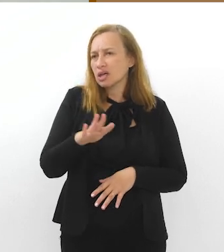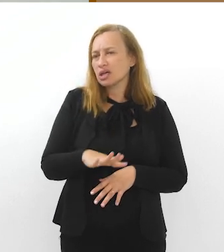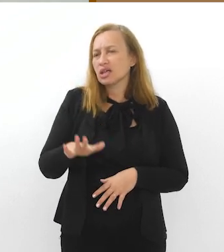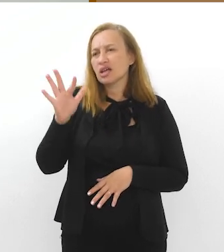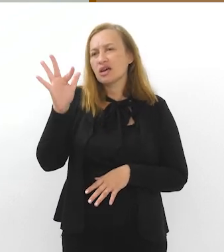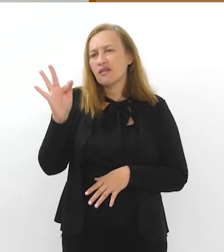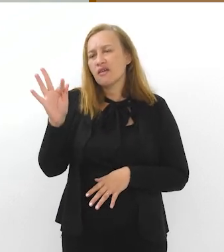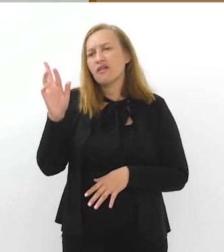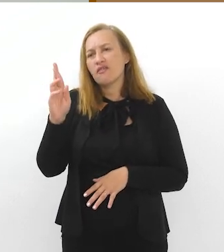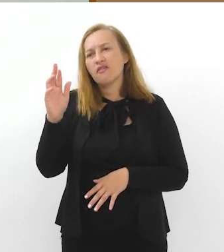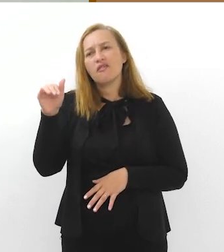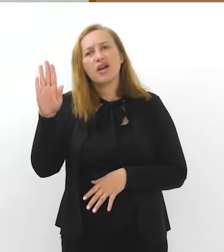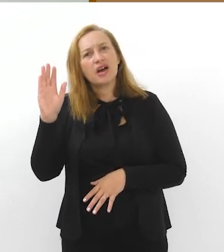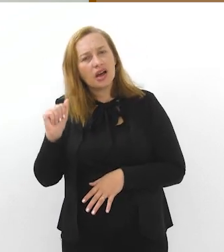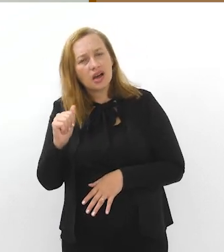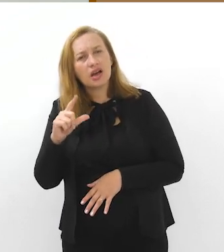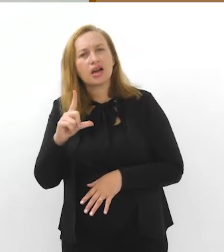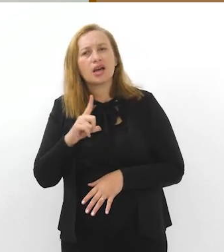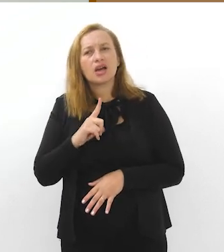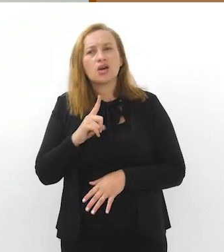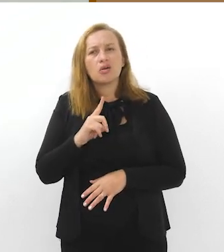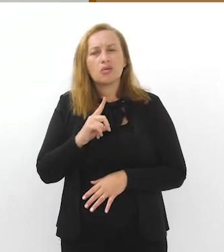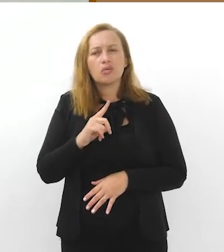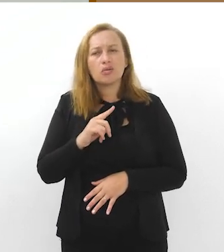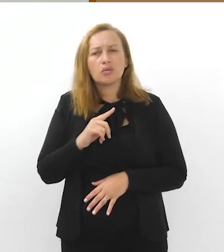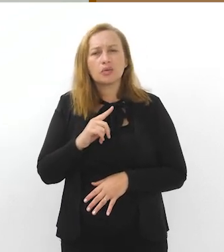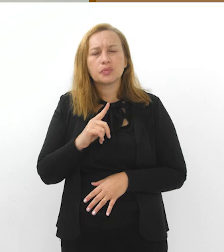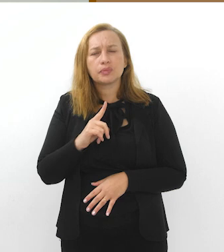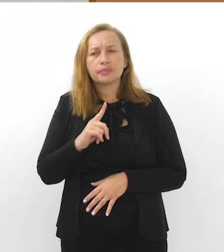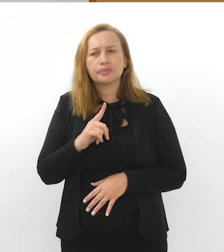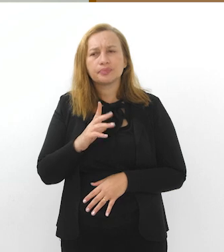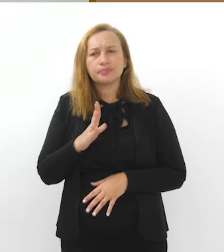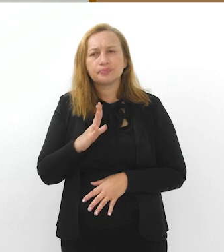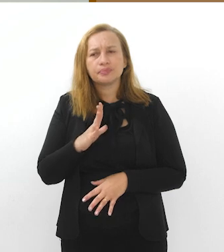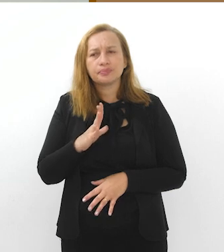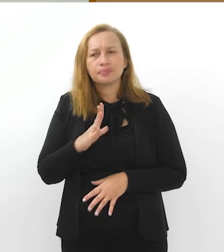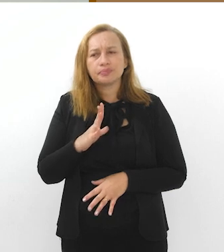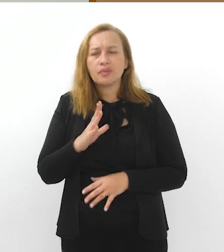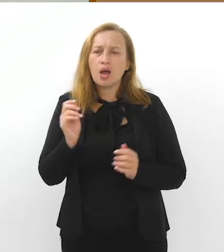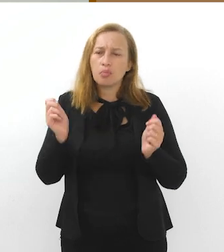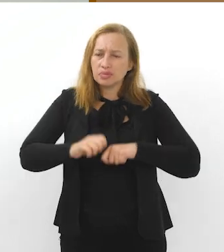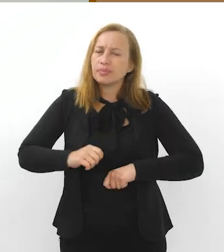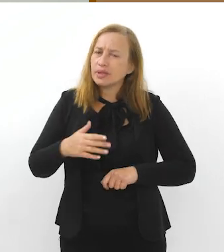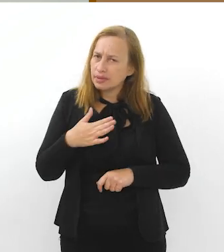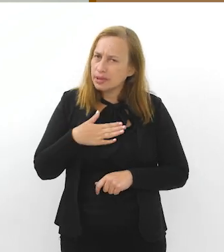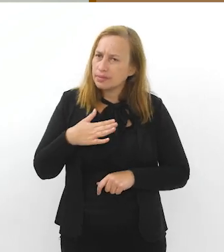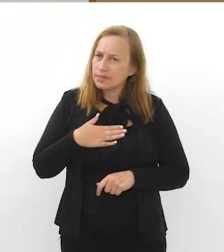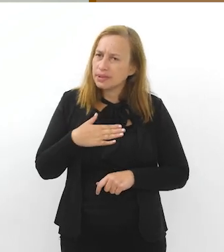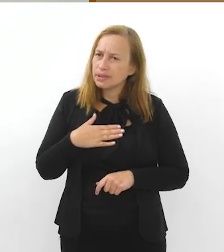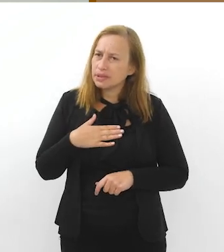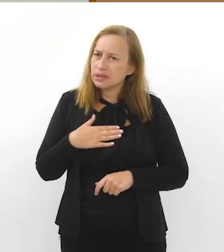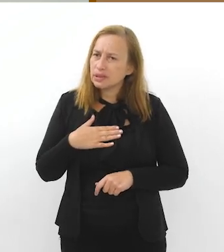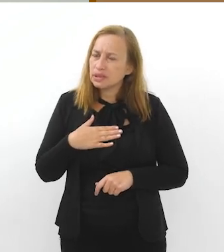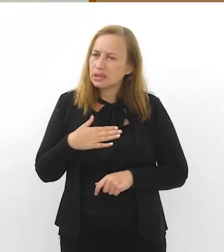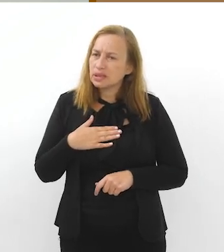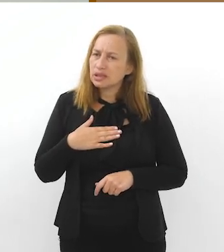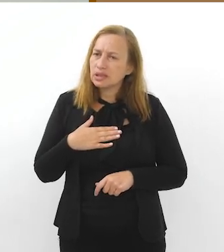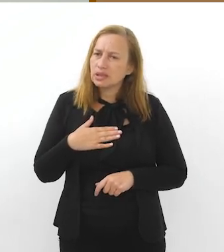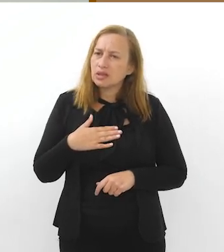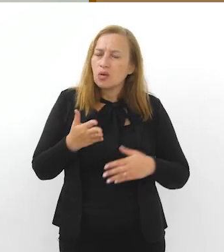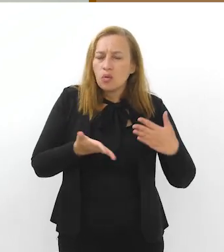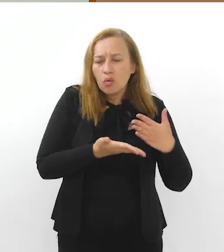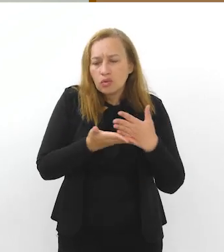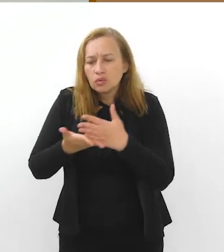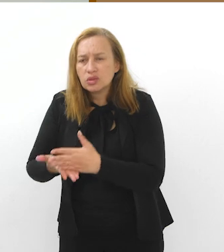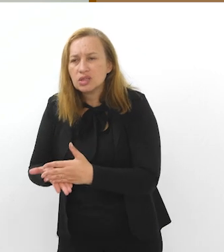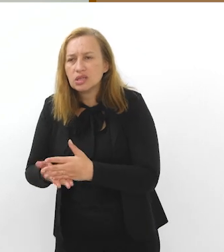criança perto de Franca. Então, eu tento, de alguma forma, das minhas possibilidades, tentar